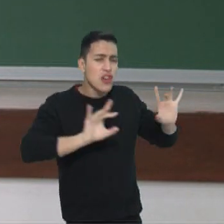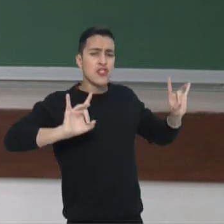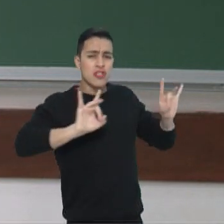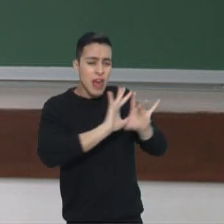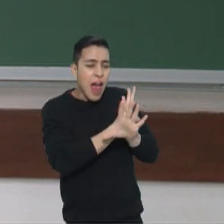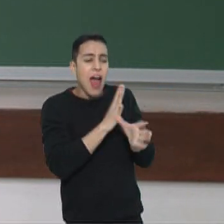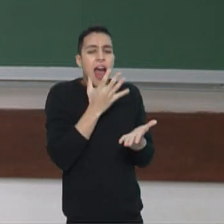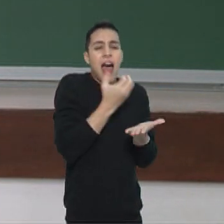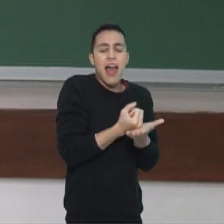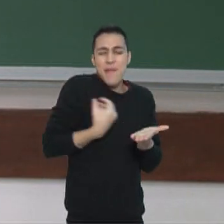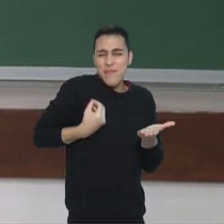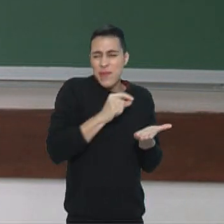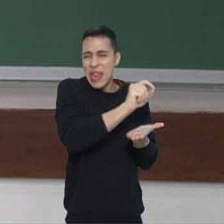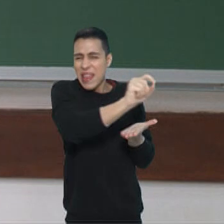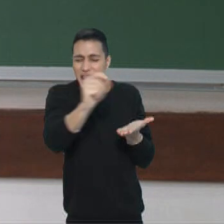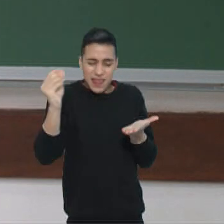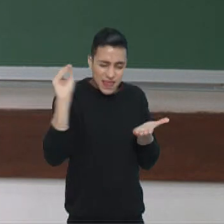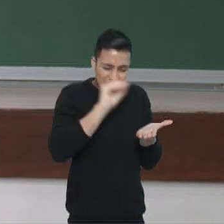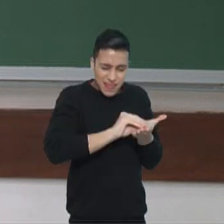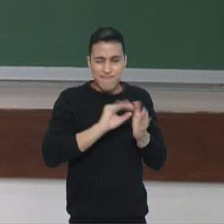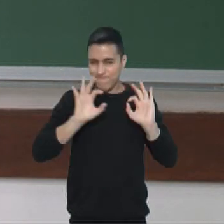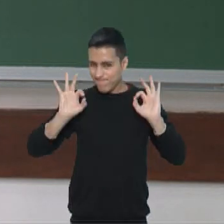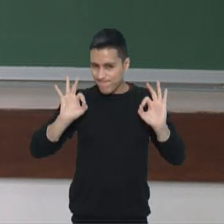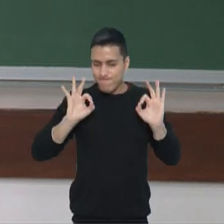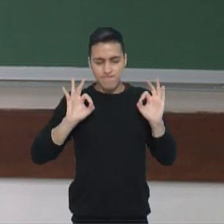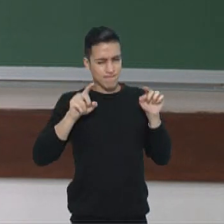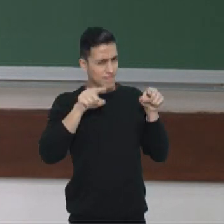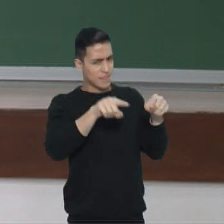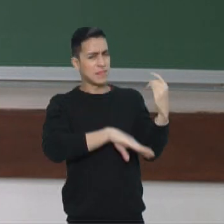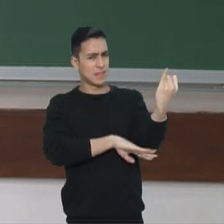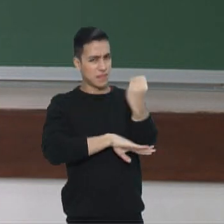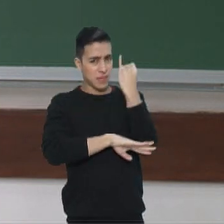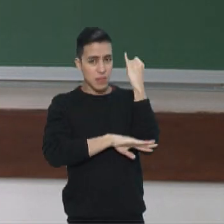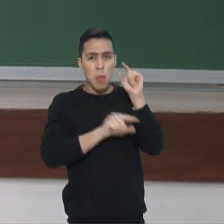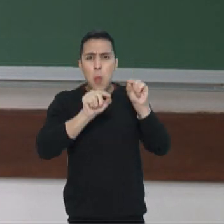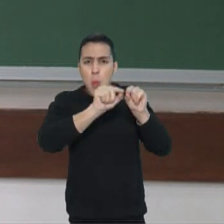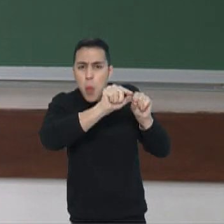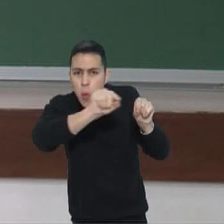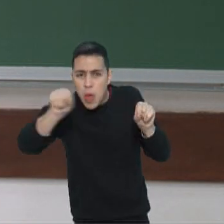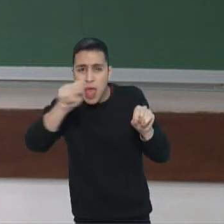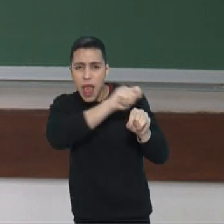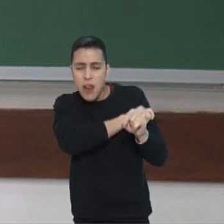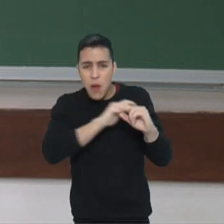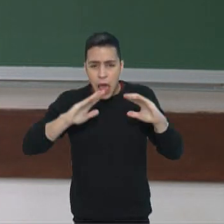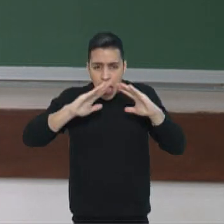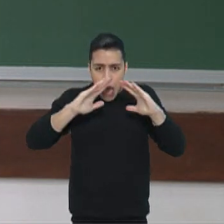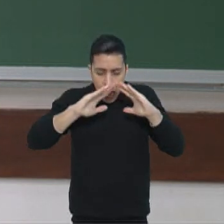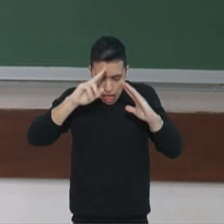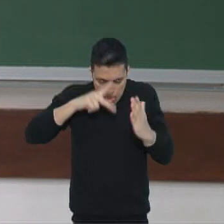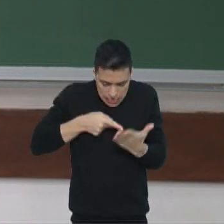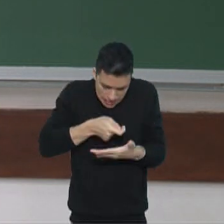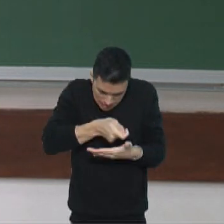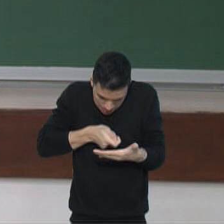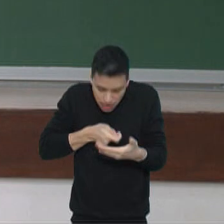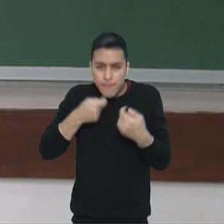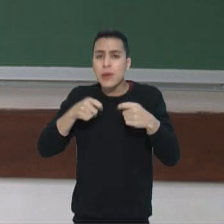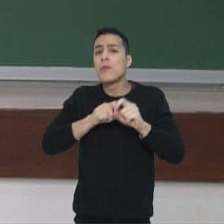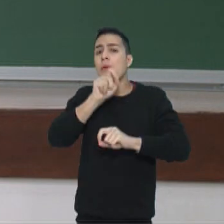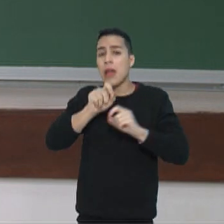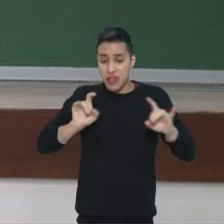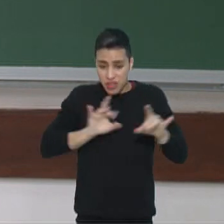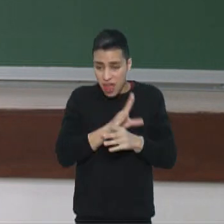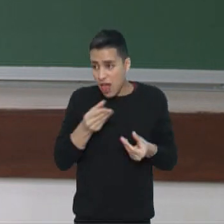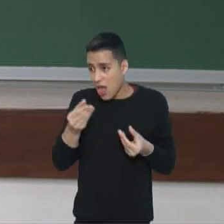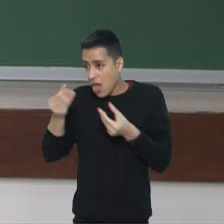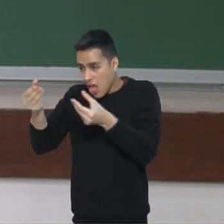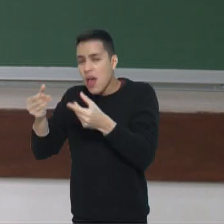para validar a sua presença. Isso é muito importante. E os alunos que fazem as atividades em casa devem retirá-las na escola, fazer a